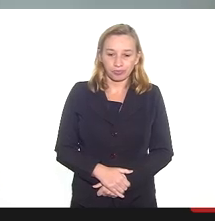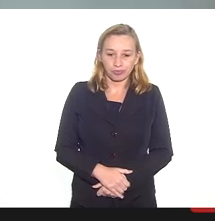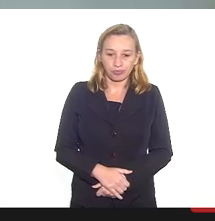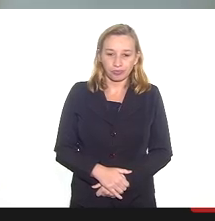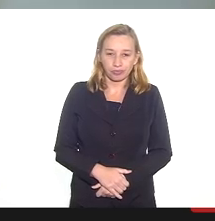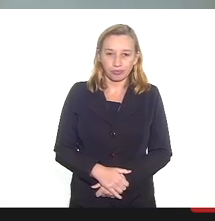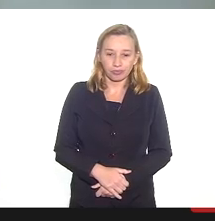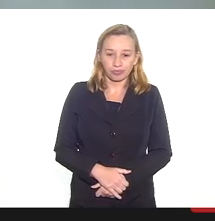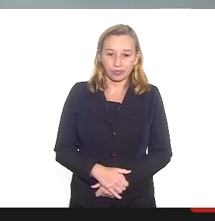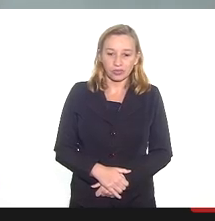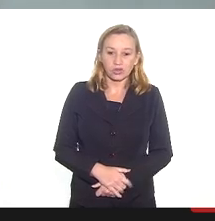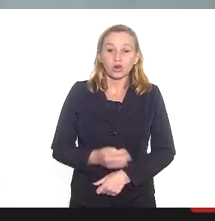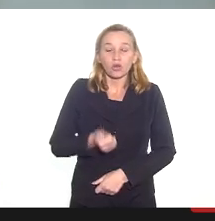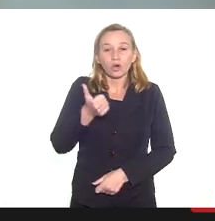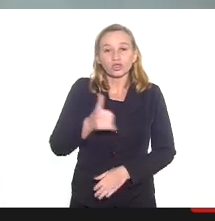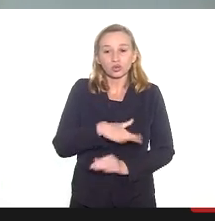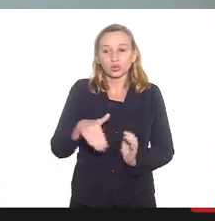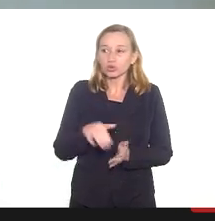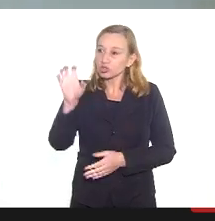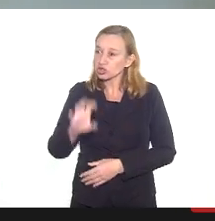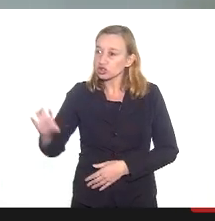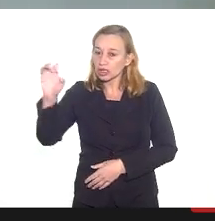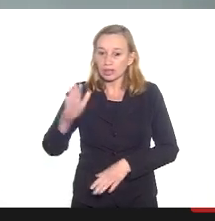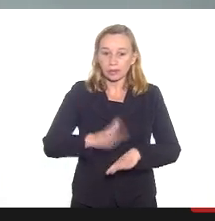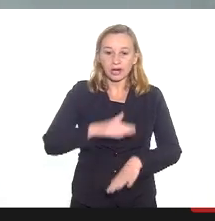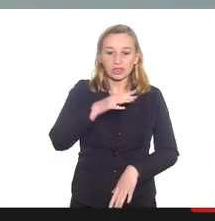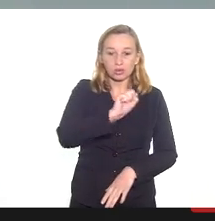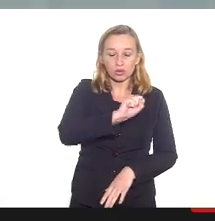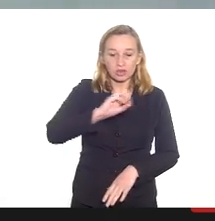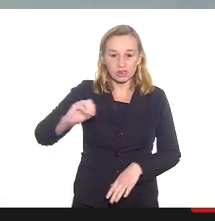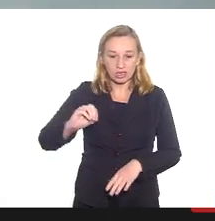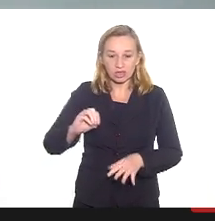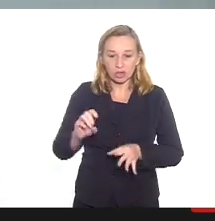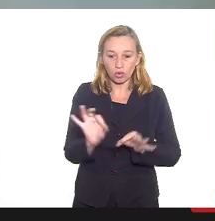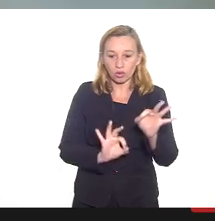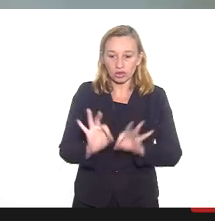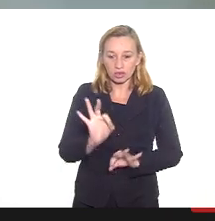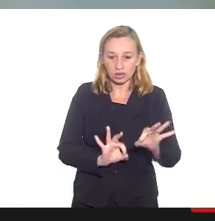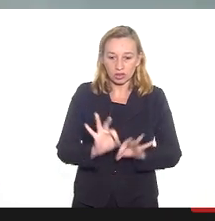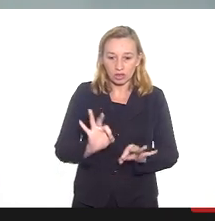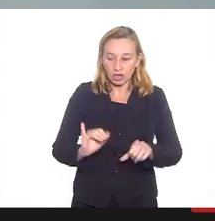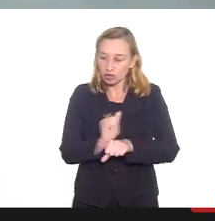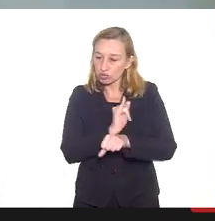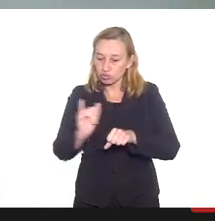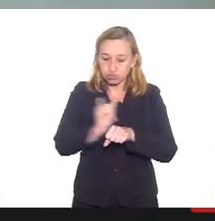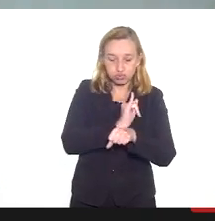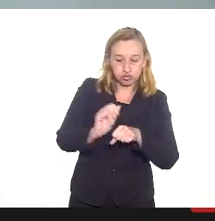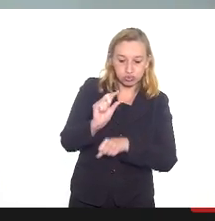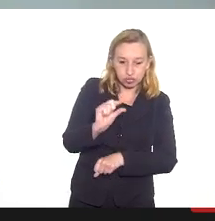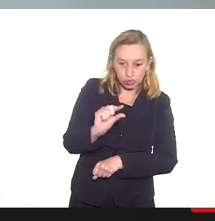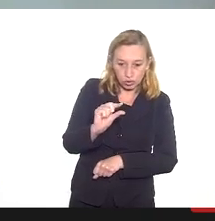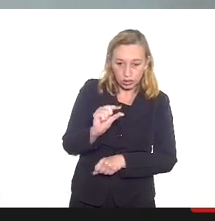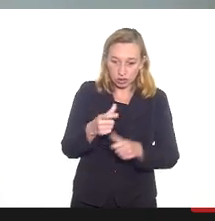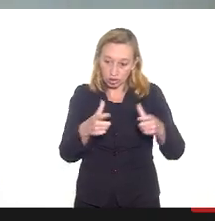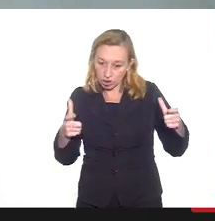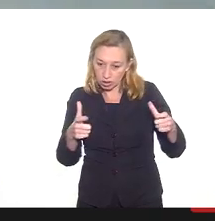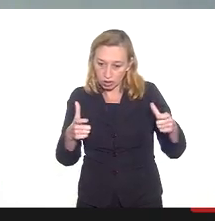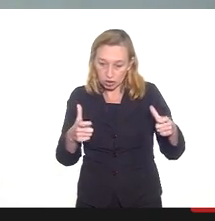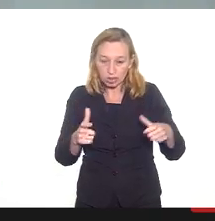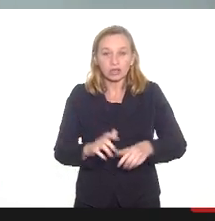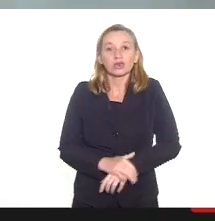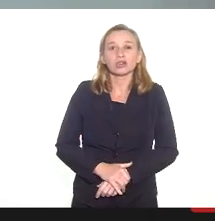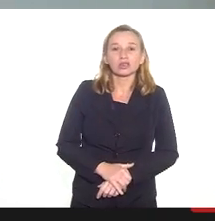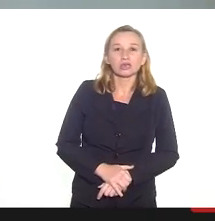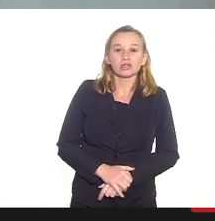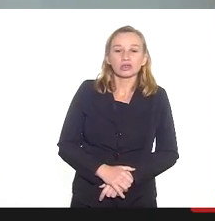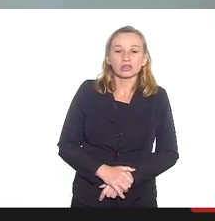em quase todos os estados, somos mais de 1.200 organizações, articulações pequenininhas, grandes, que